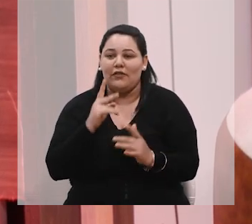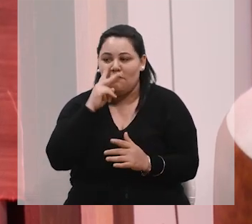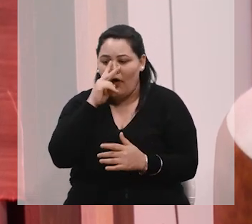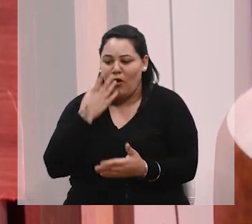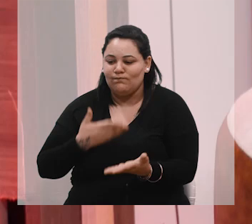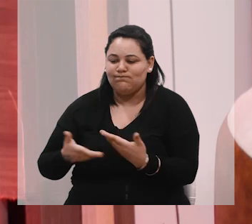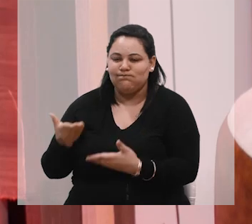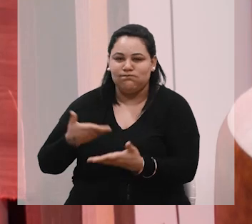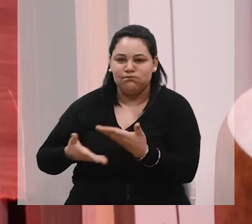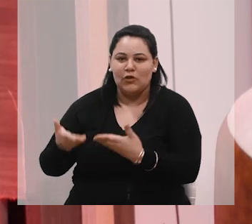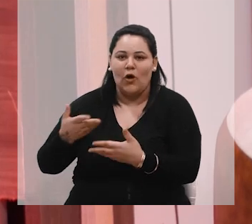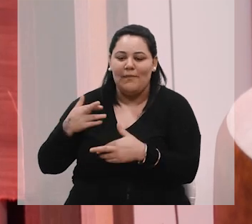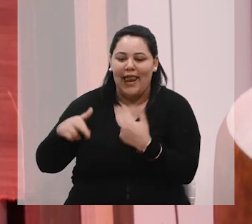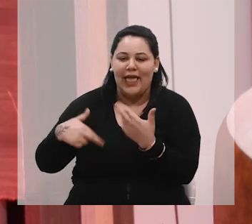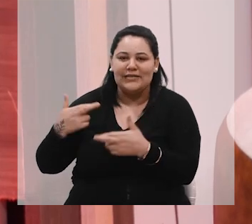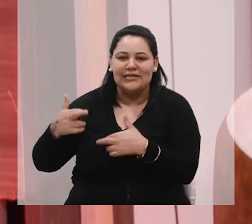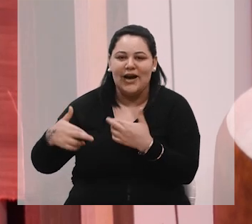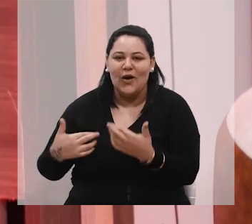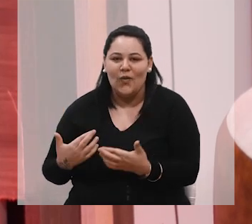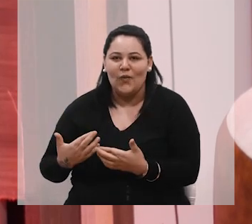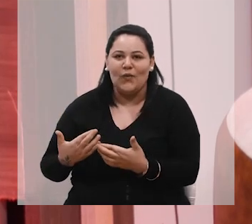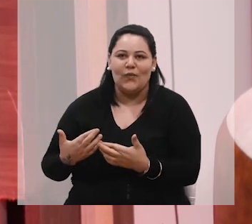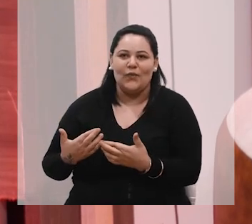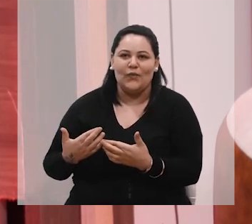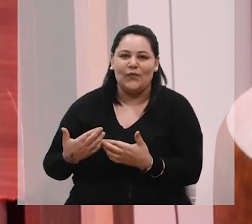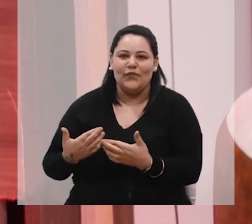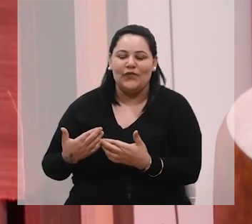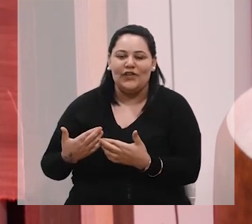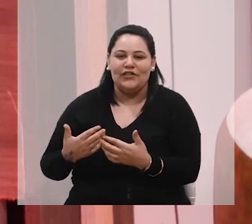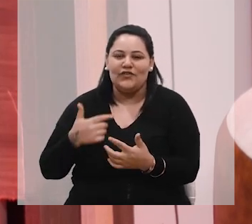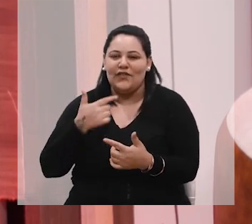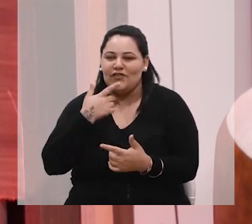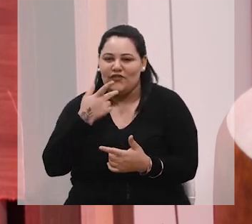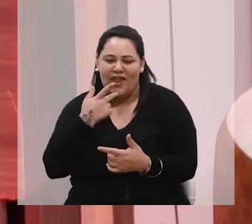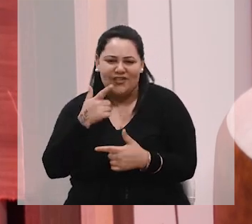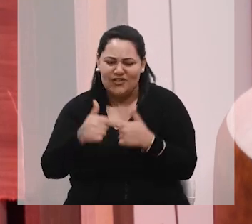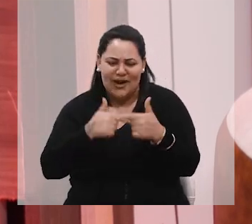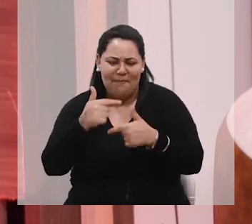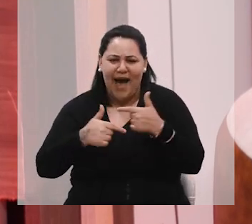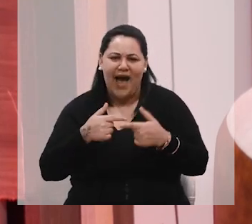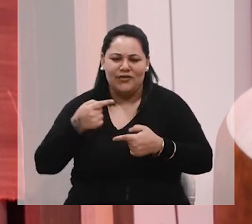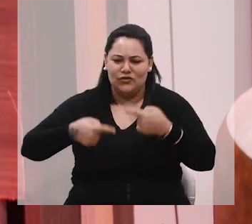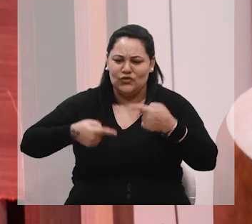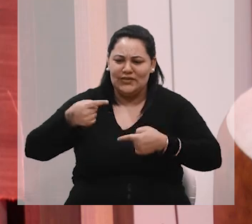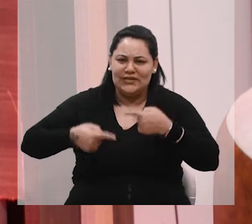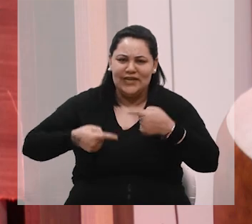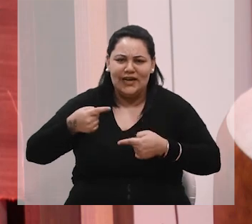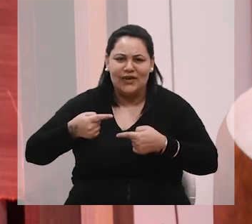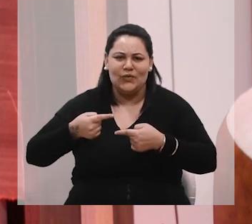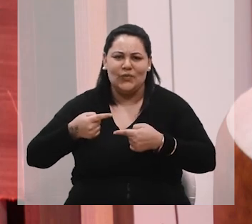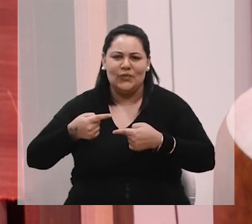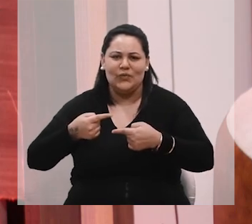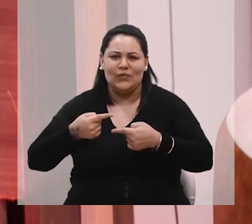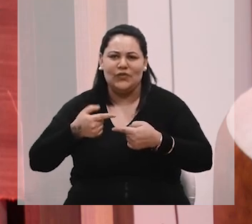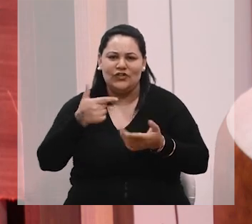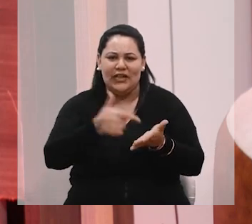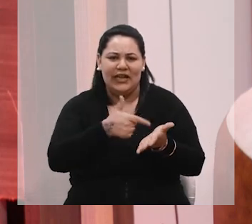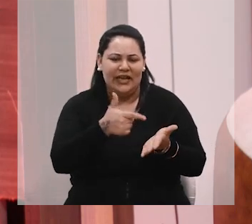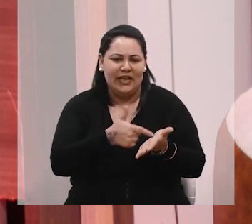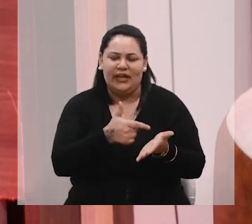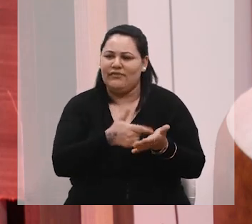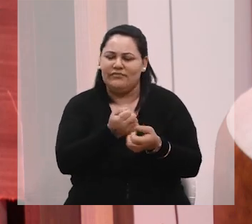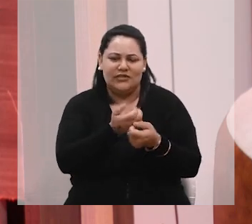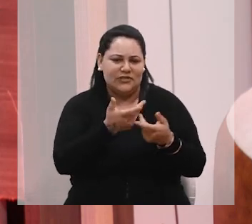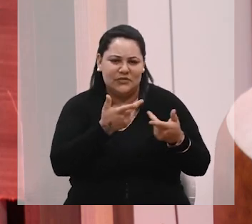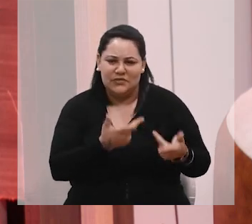de troca em termos de produção artística, né, de discussão também, com relação